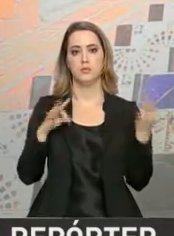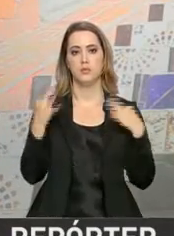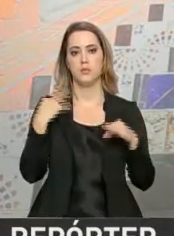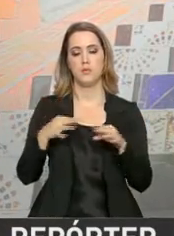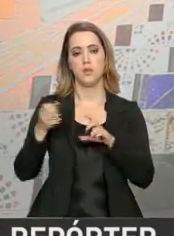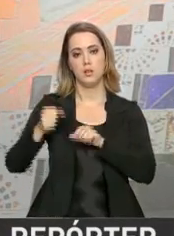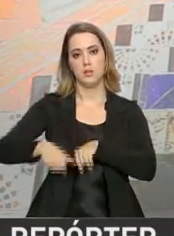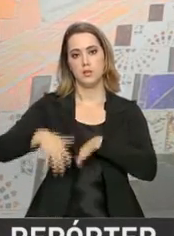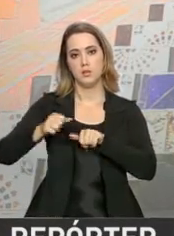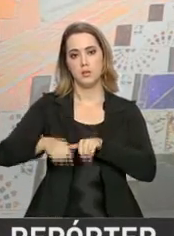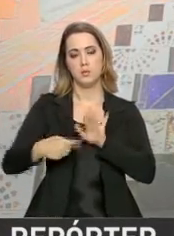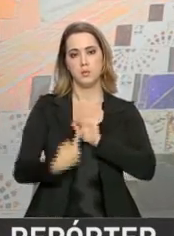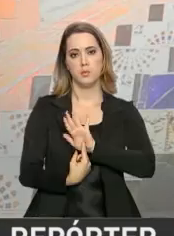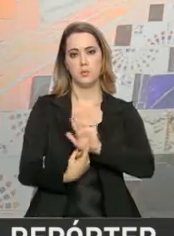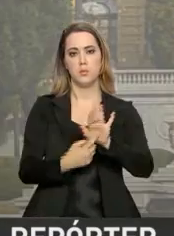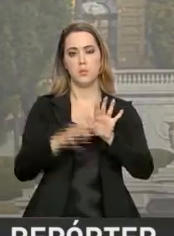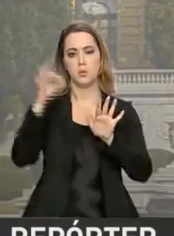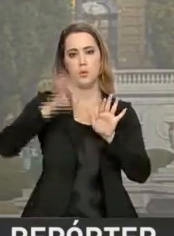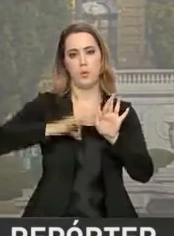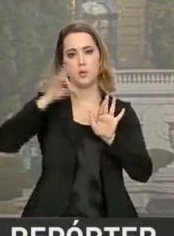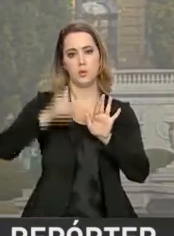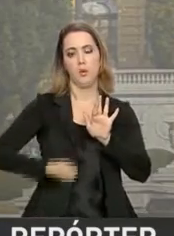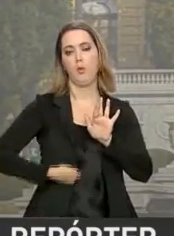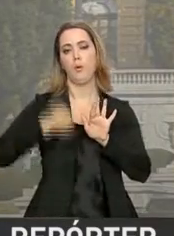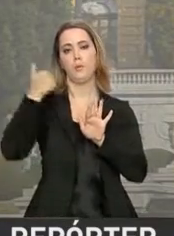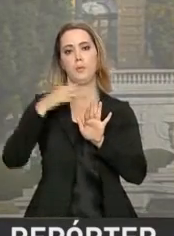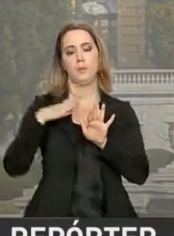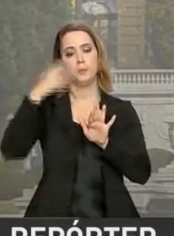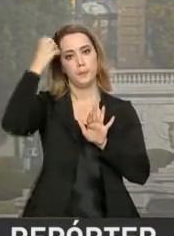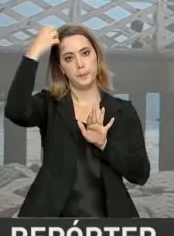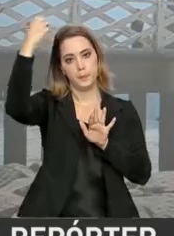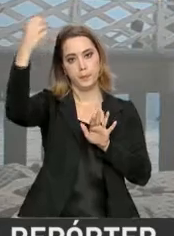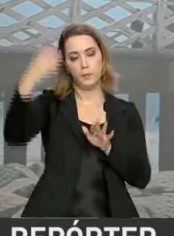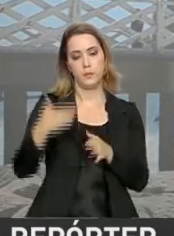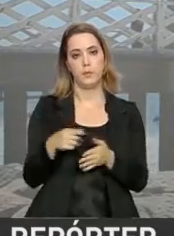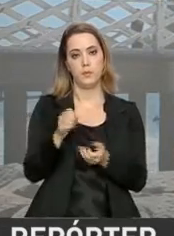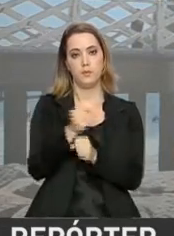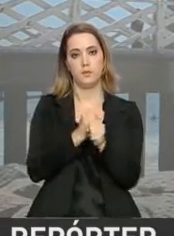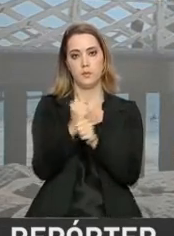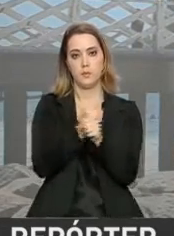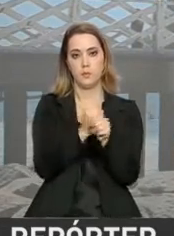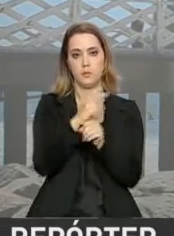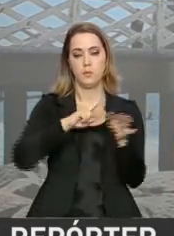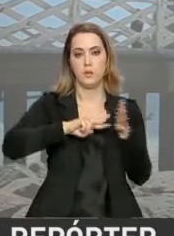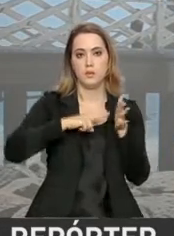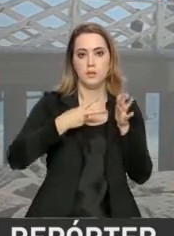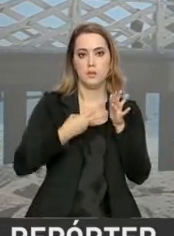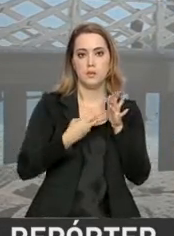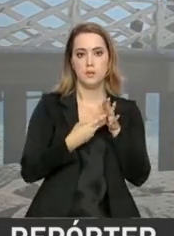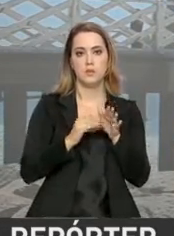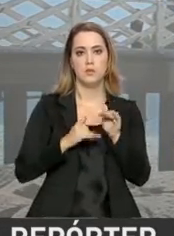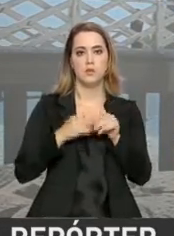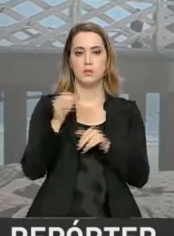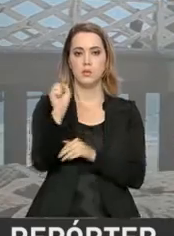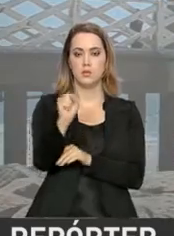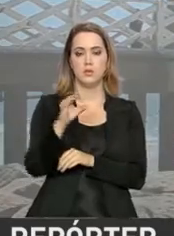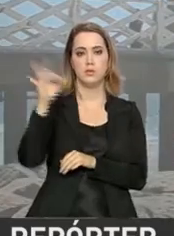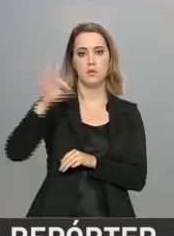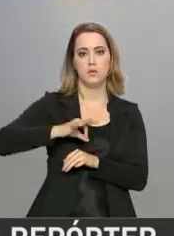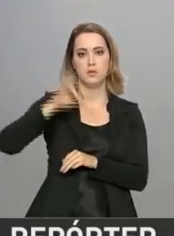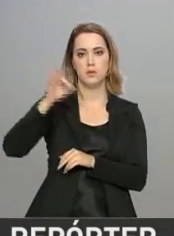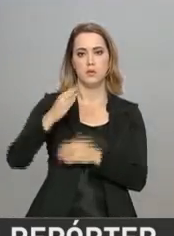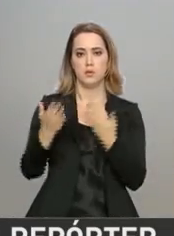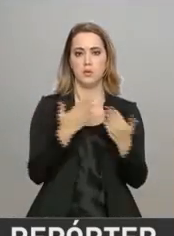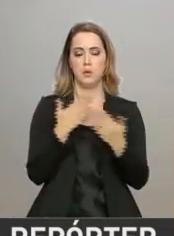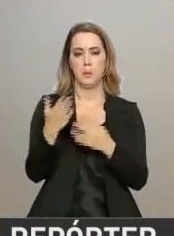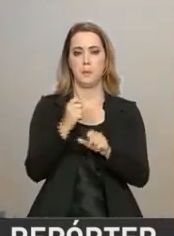setembro apresentou o maior percentual de intenção de viagem no ano. Esse registro representa um crescimento de 8% em relação ao